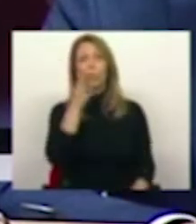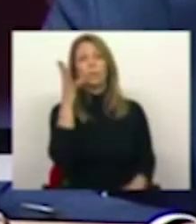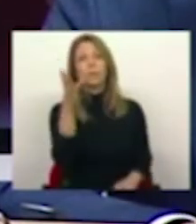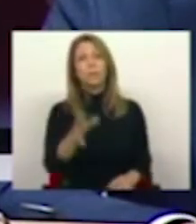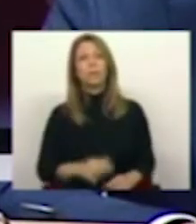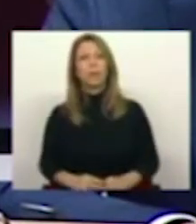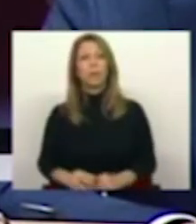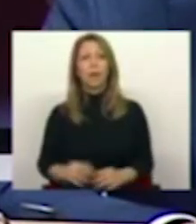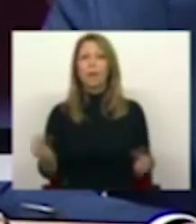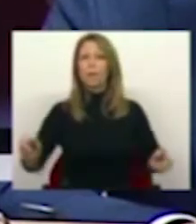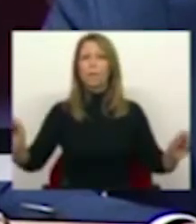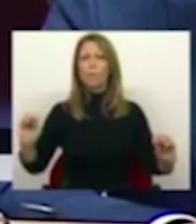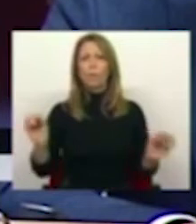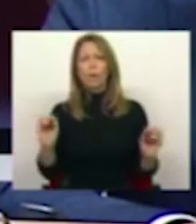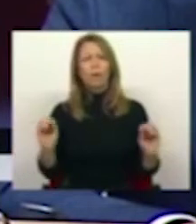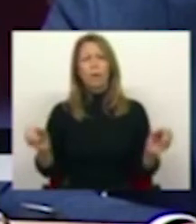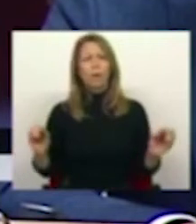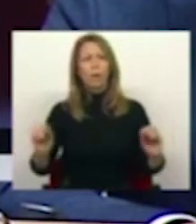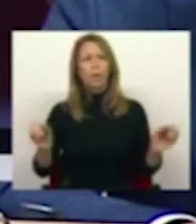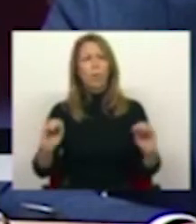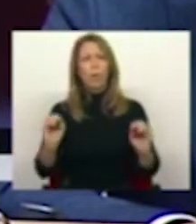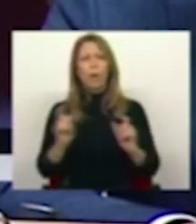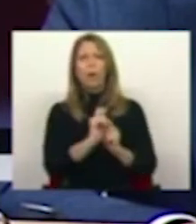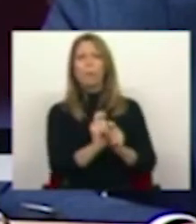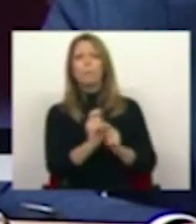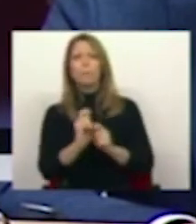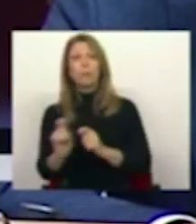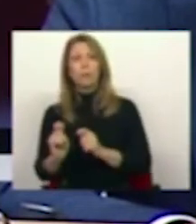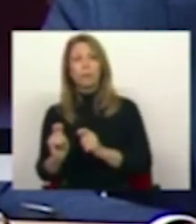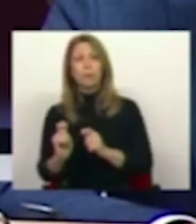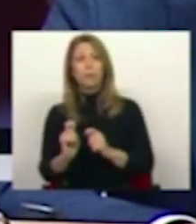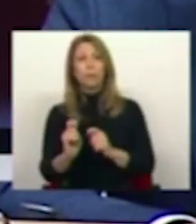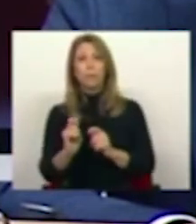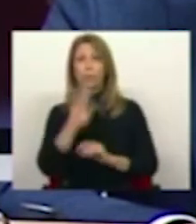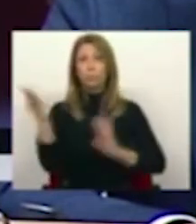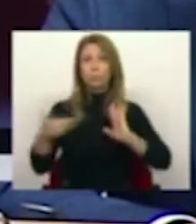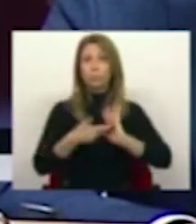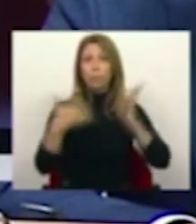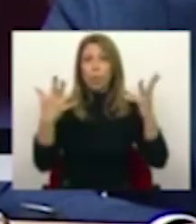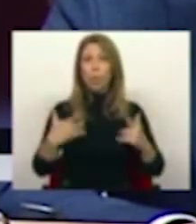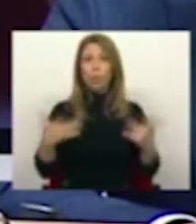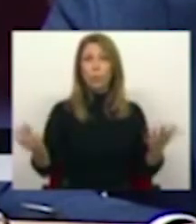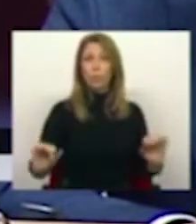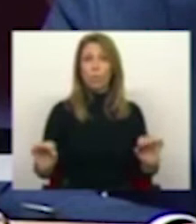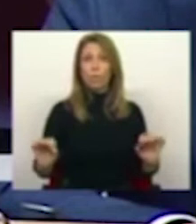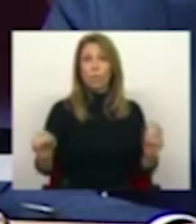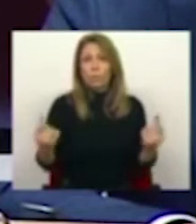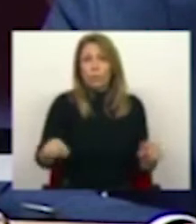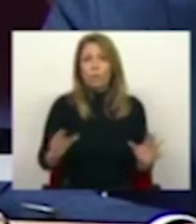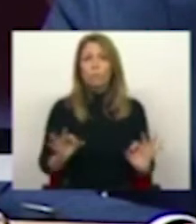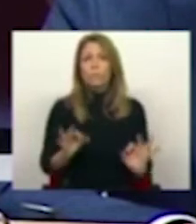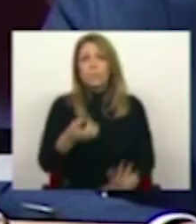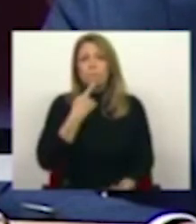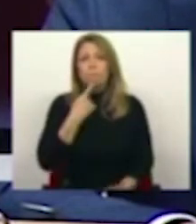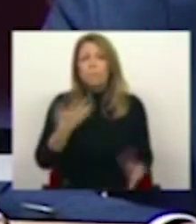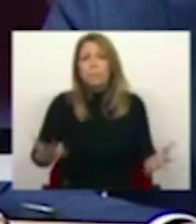estão refletidas essas remunerações nessa conta, porque basta perceber que